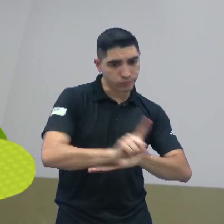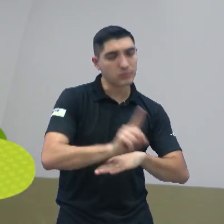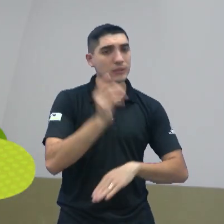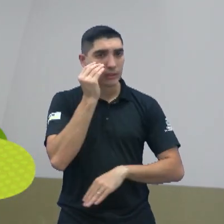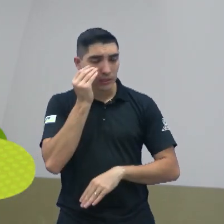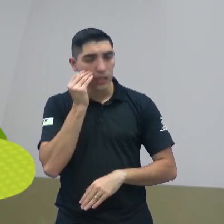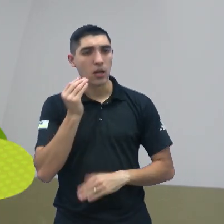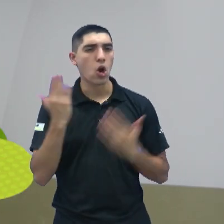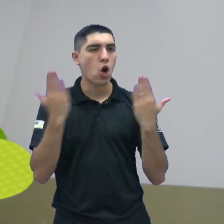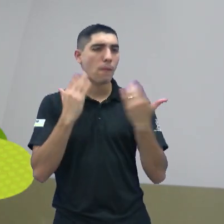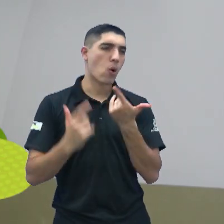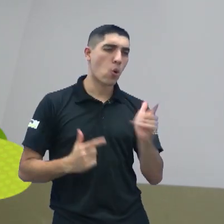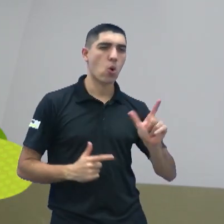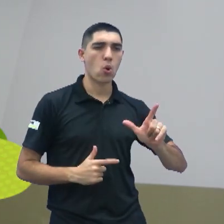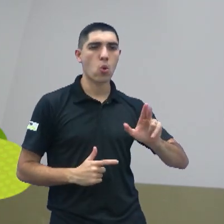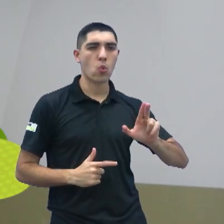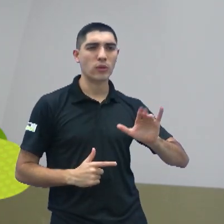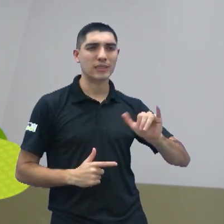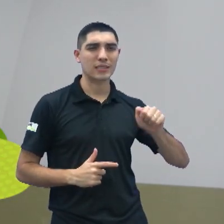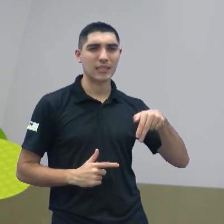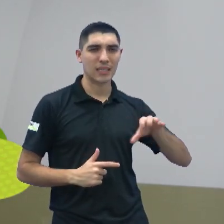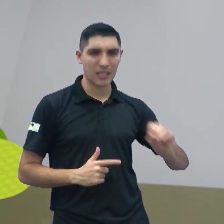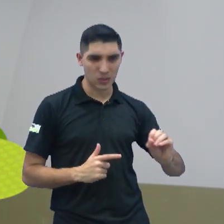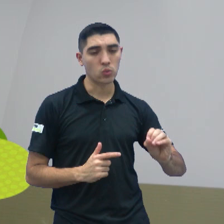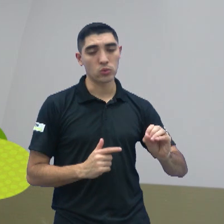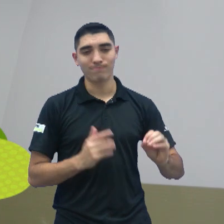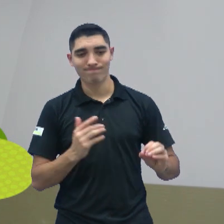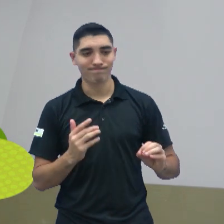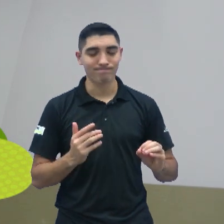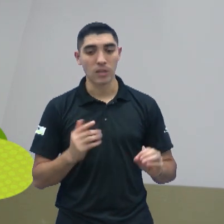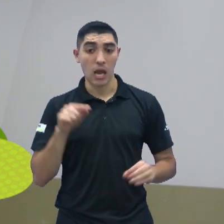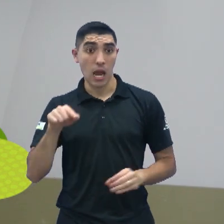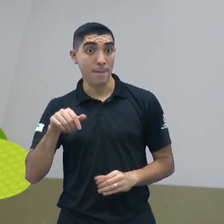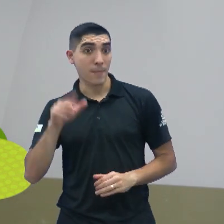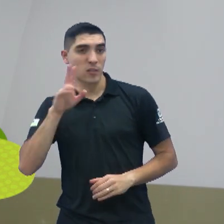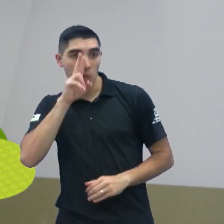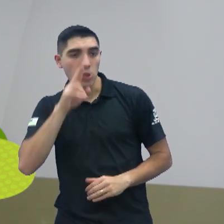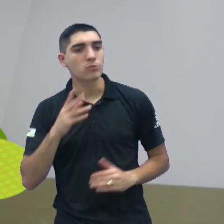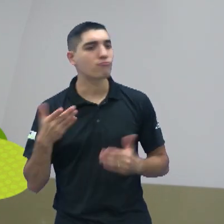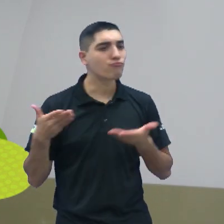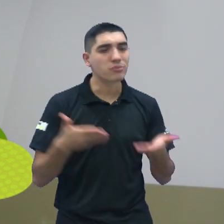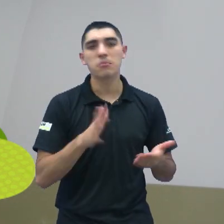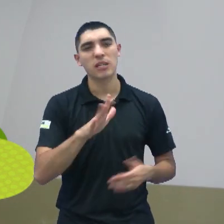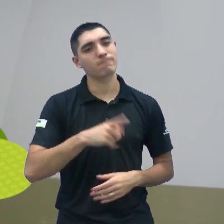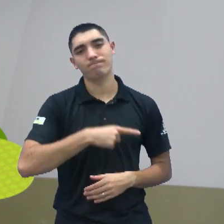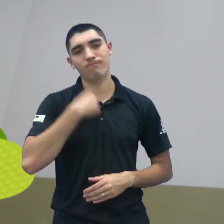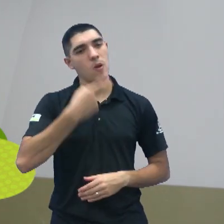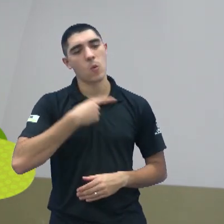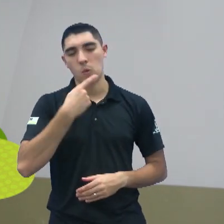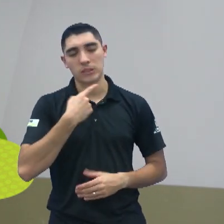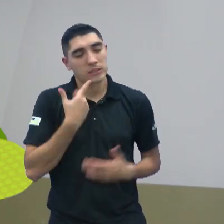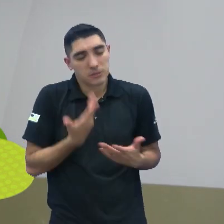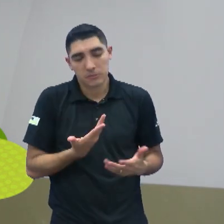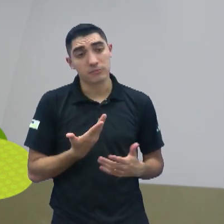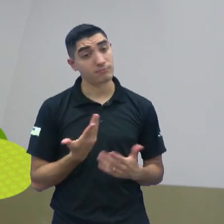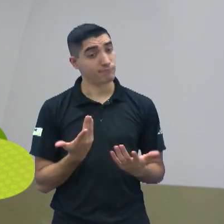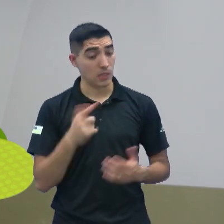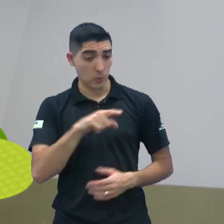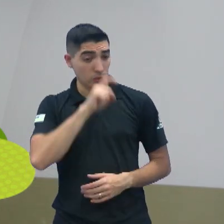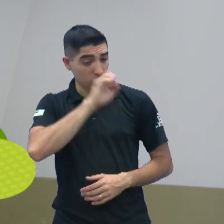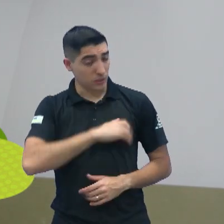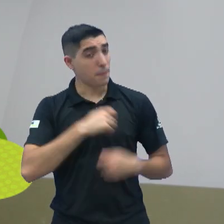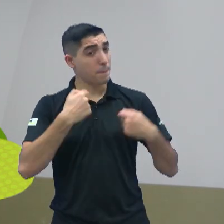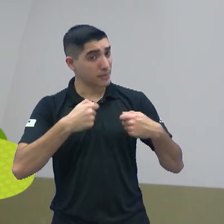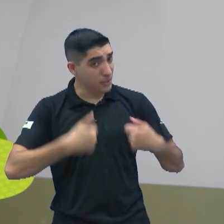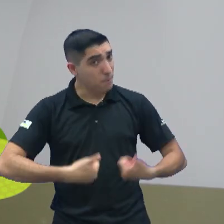o Luciano Oliveira para poder criar soluções em campo. Mesmo assim, não foi o suficiente. A equipe precisa melhorar e muito